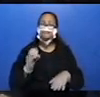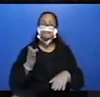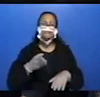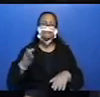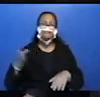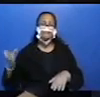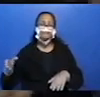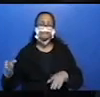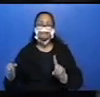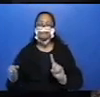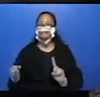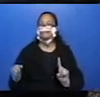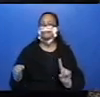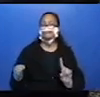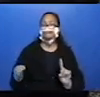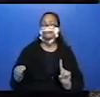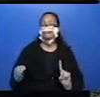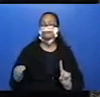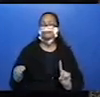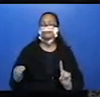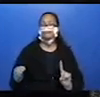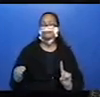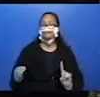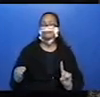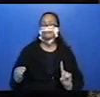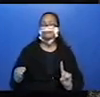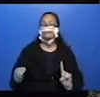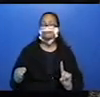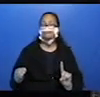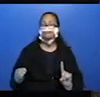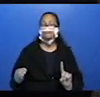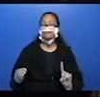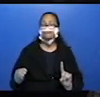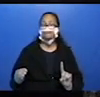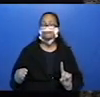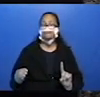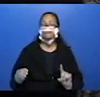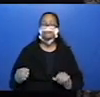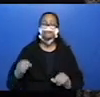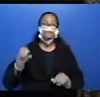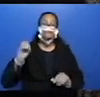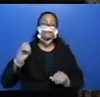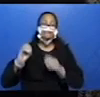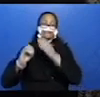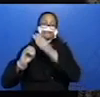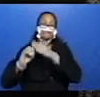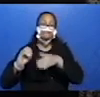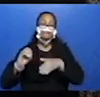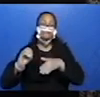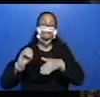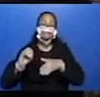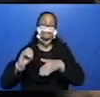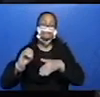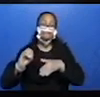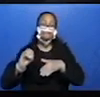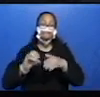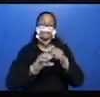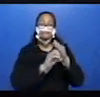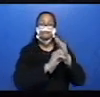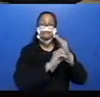tudo. Não. Se eu cortei um zero no meu divisor, é só um zero no meu dividendo, tá